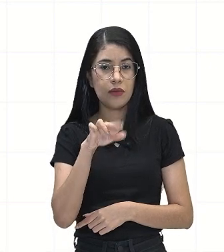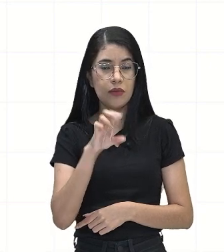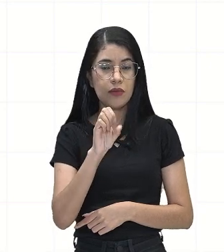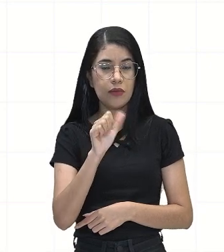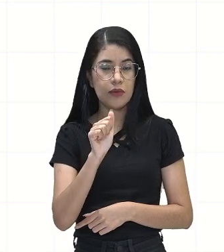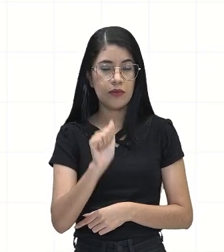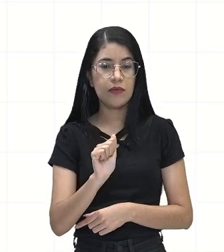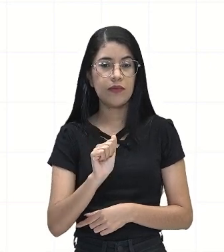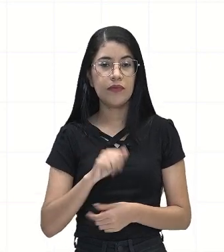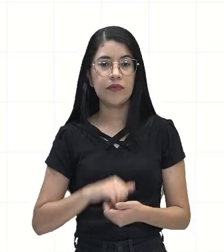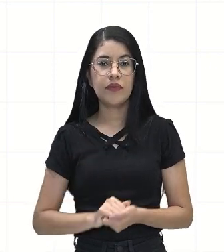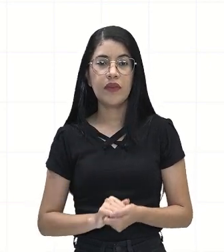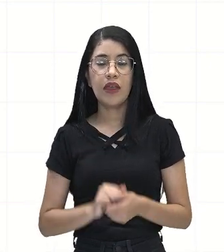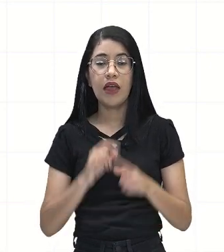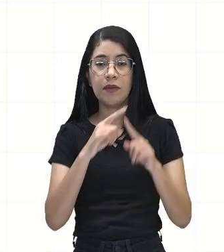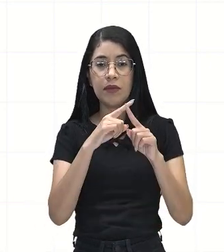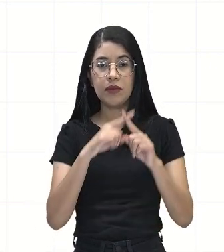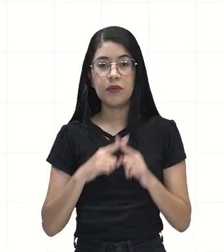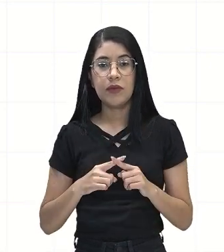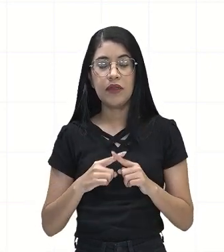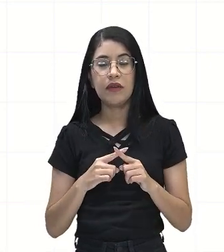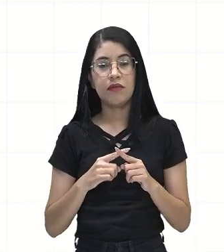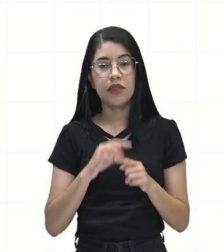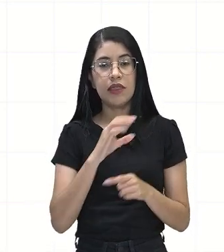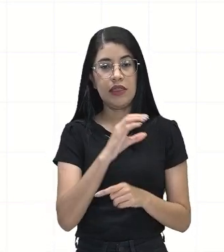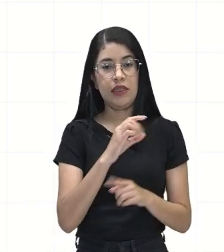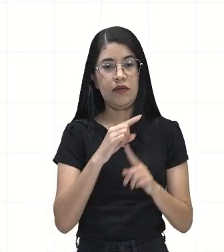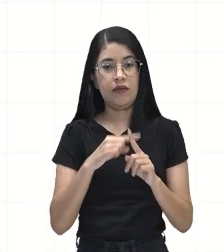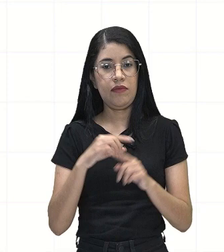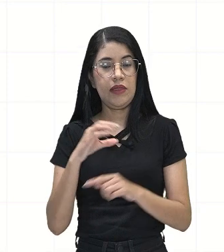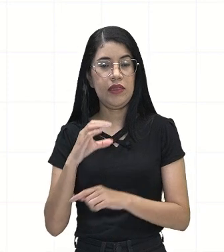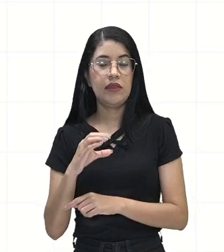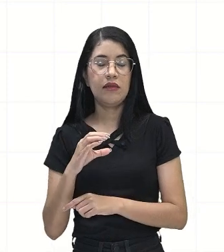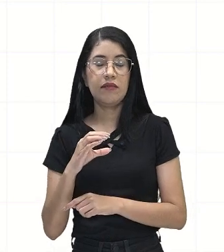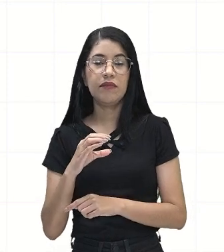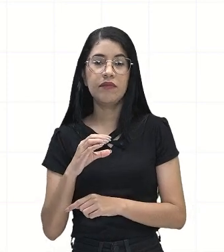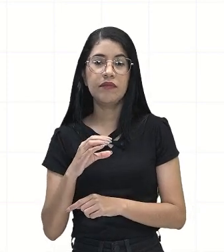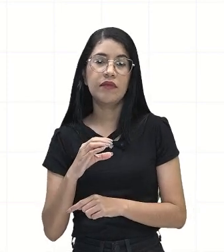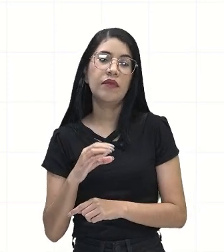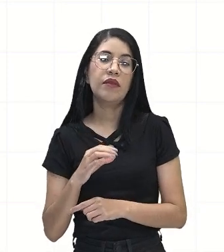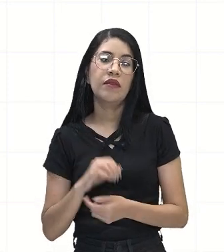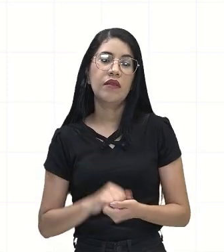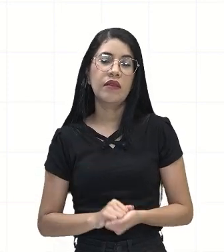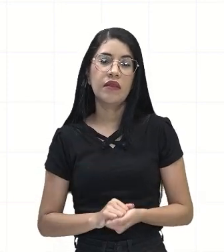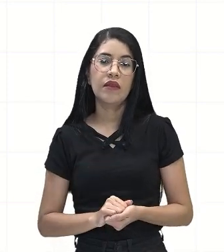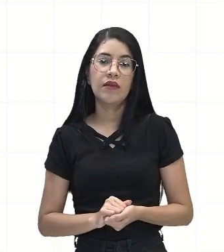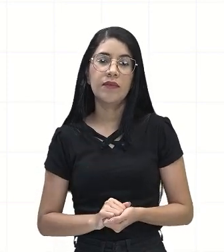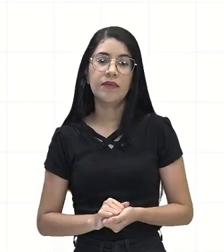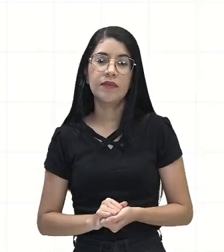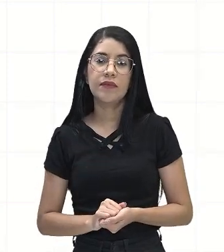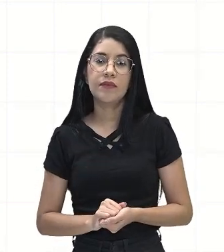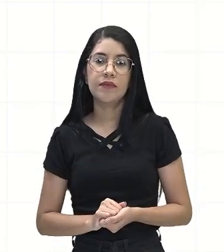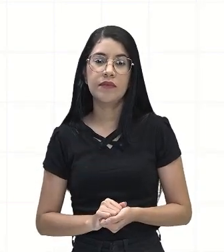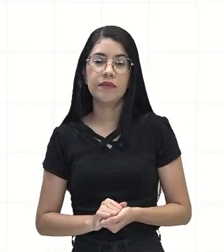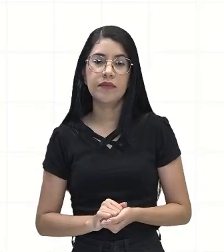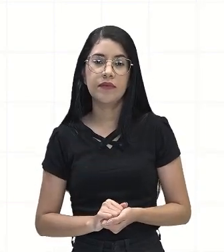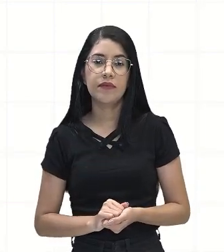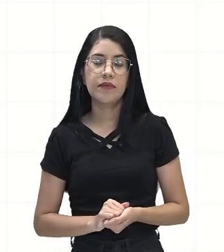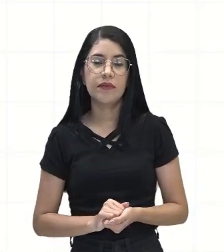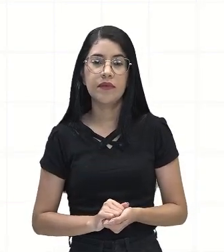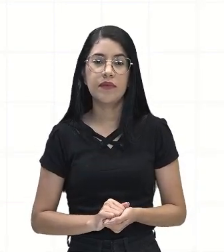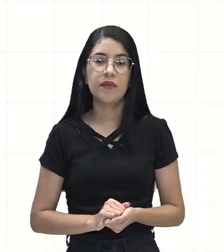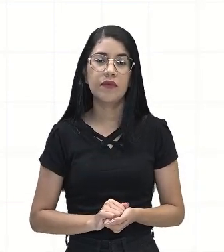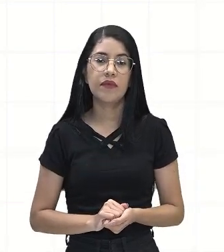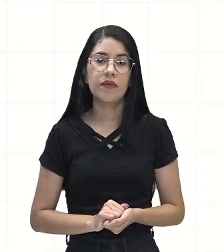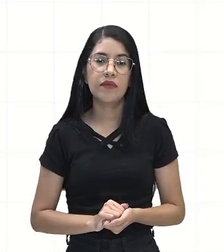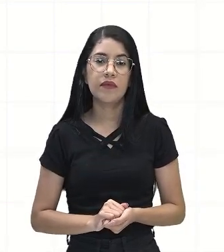produto dos meios pelos extremos, já que são proporcional, e toda vez que eu tenho proporção, vale o teorema fundamental das